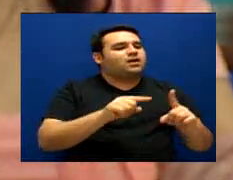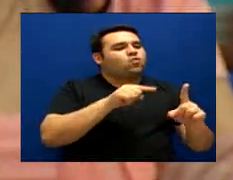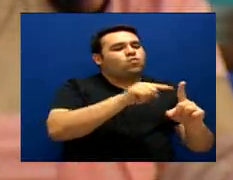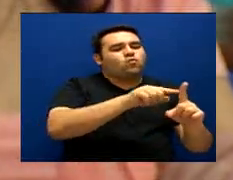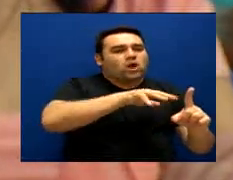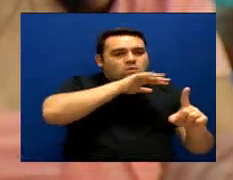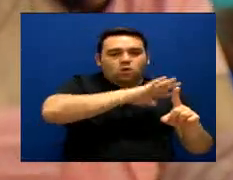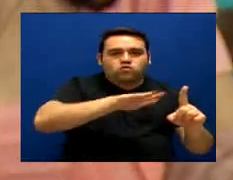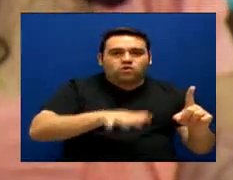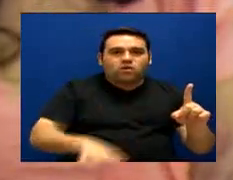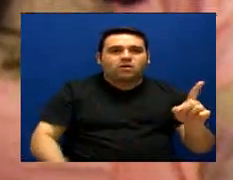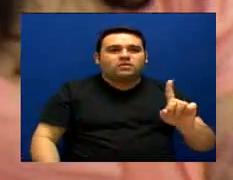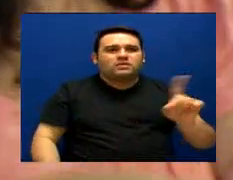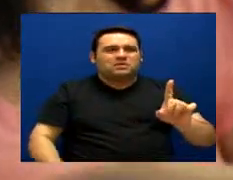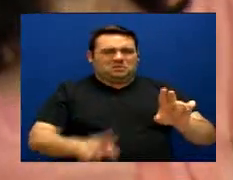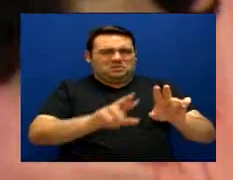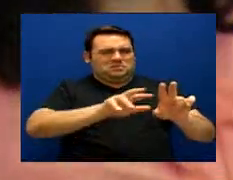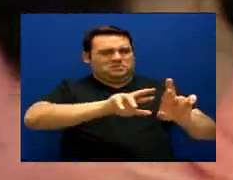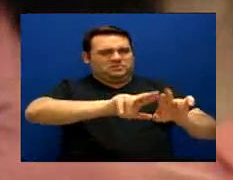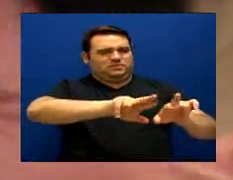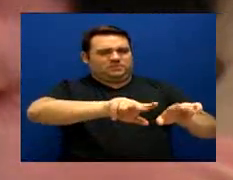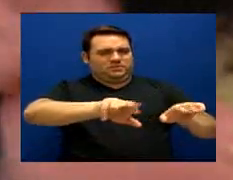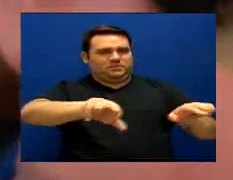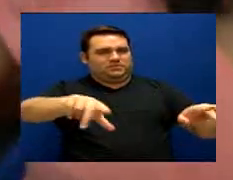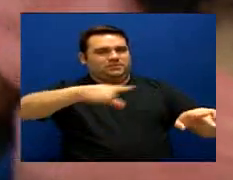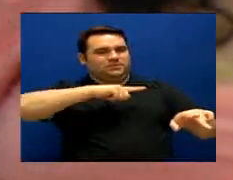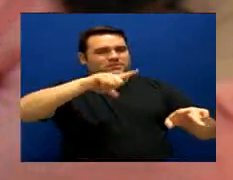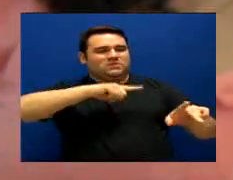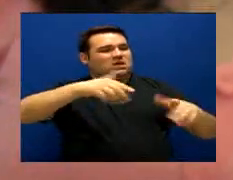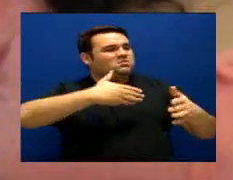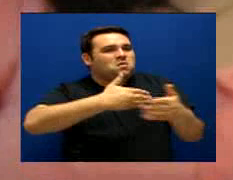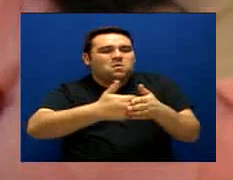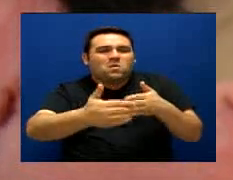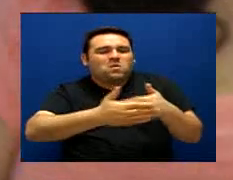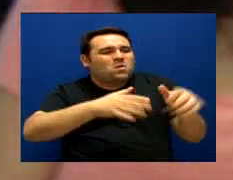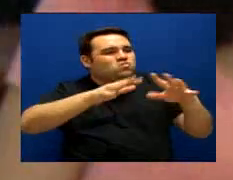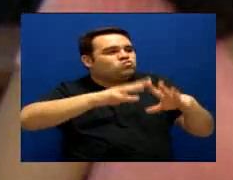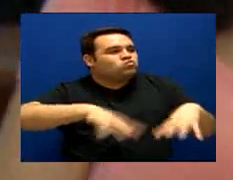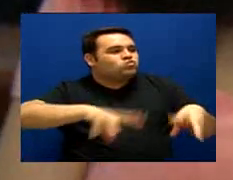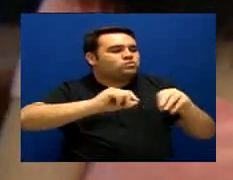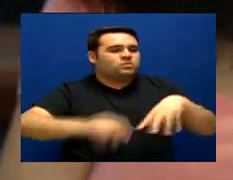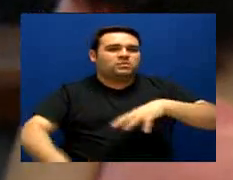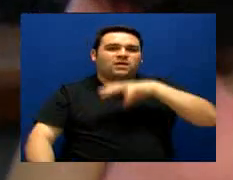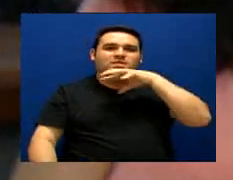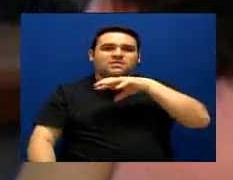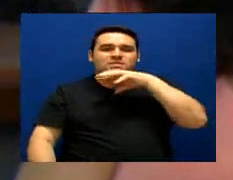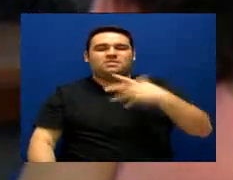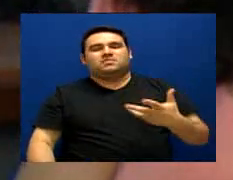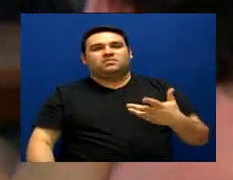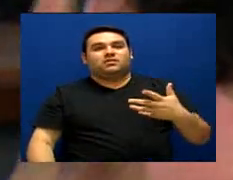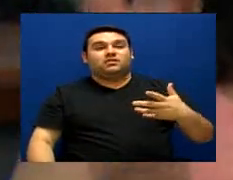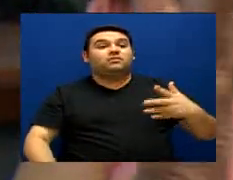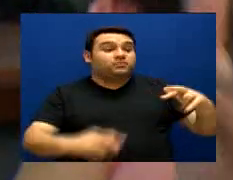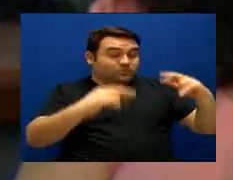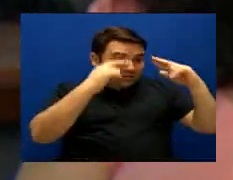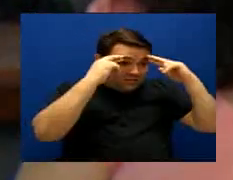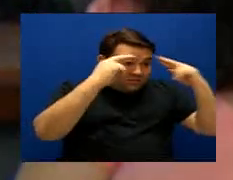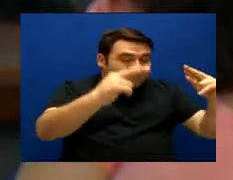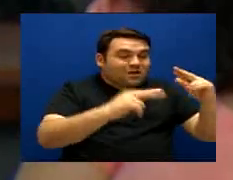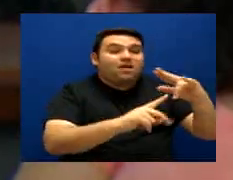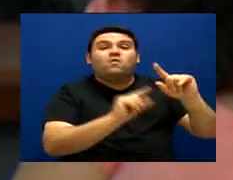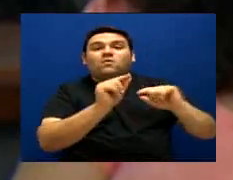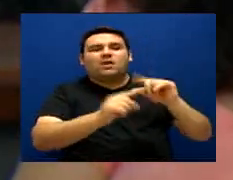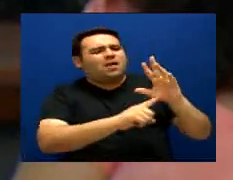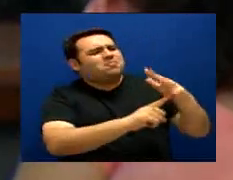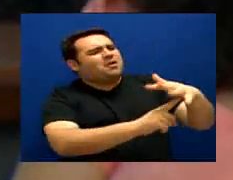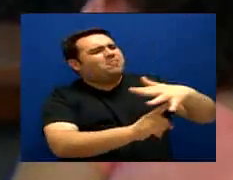de animal, que é o ser humano. Para todo e qualquer animal. É o respeito ao meio